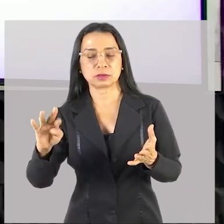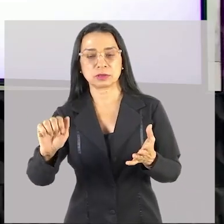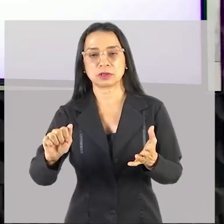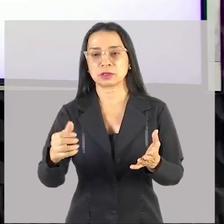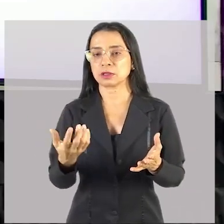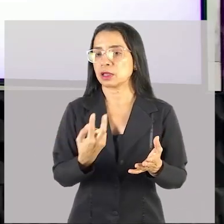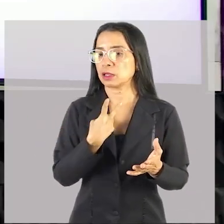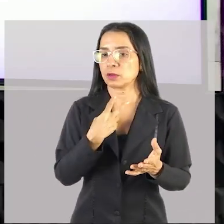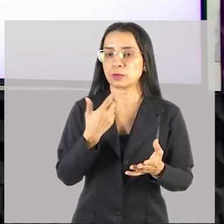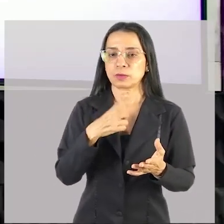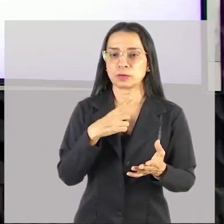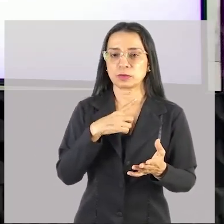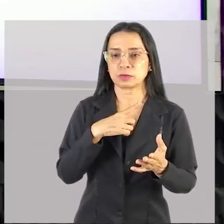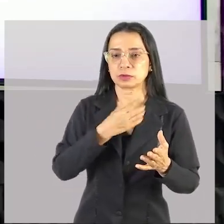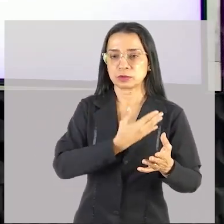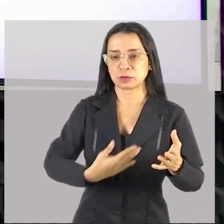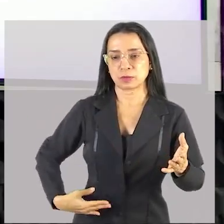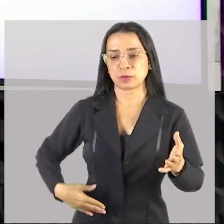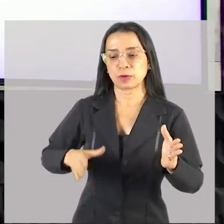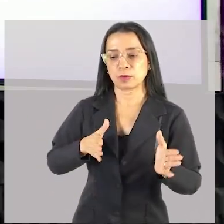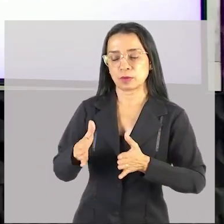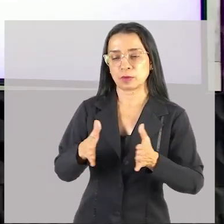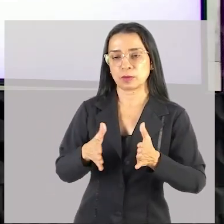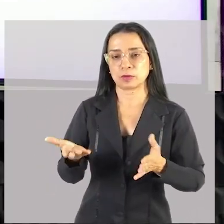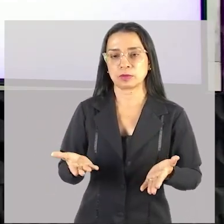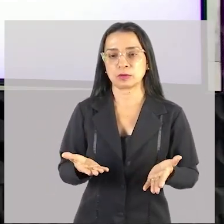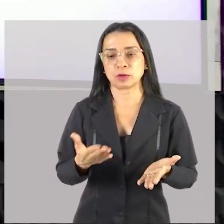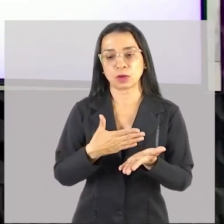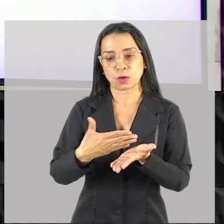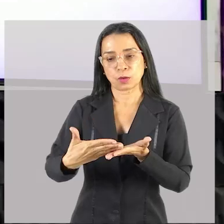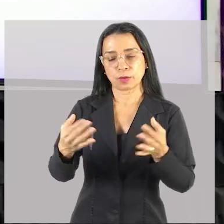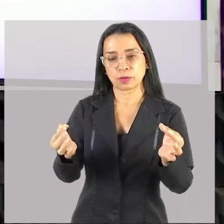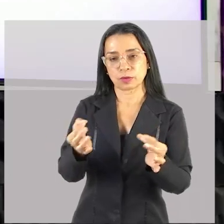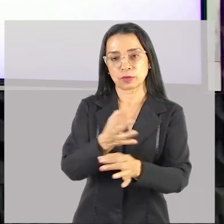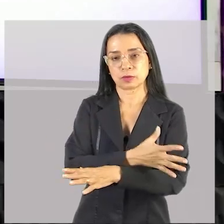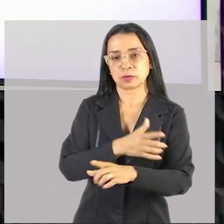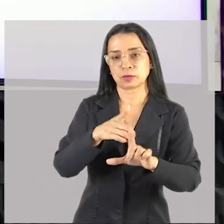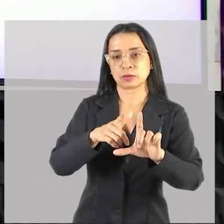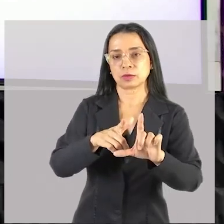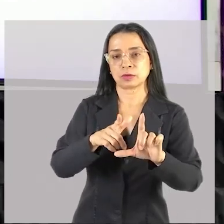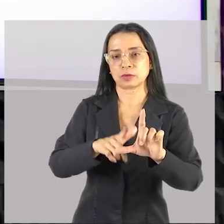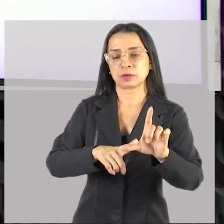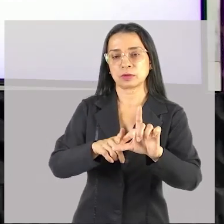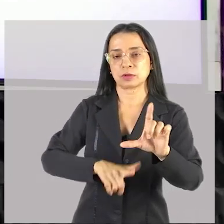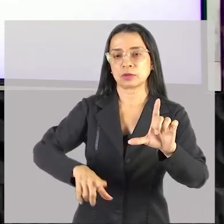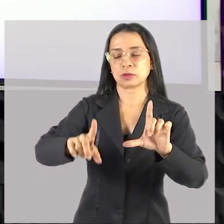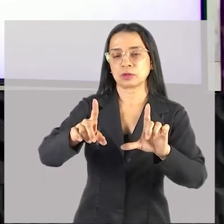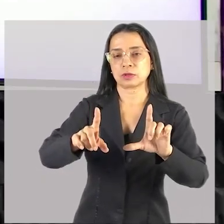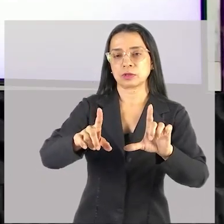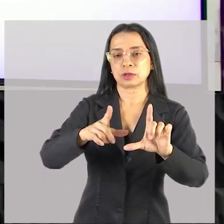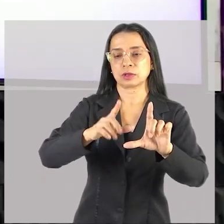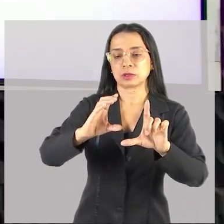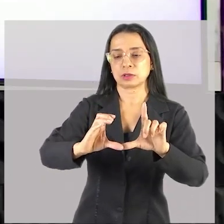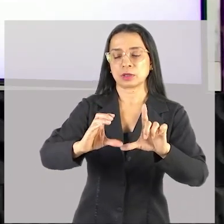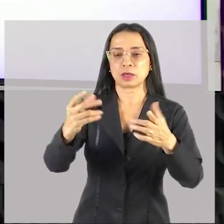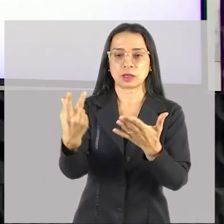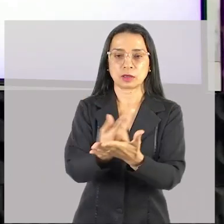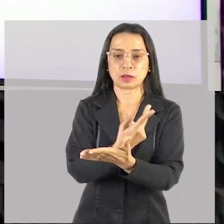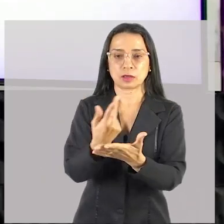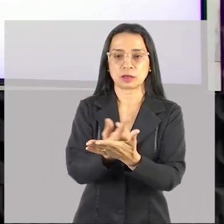temporários, que começa e termina, beleza? Então, letra C, a gente também descarta. Vamos à letra